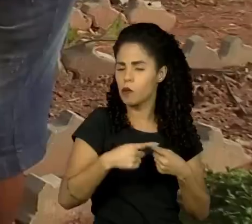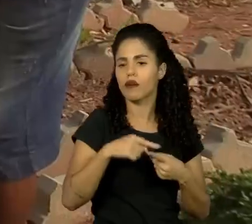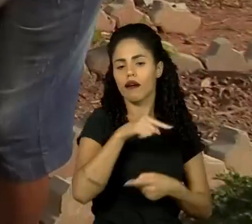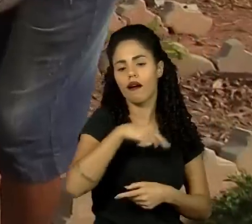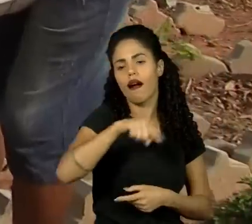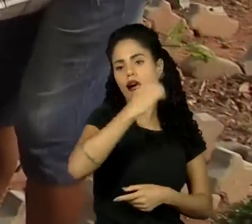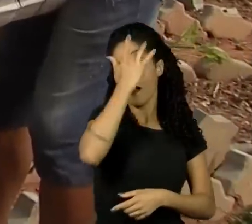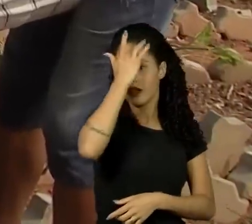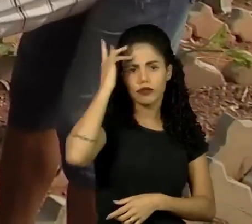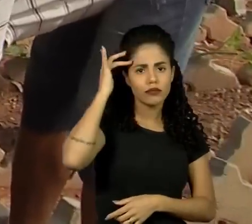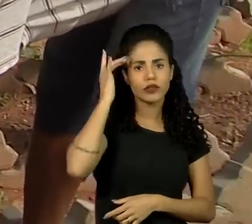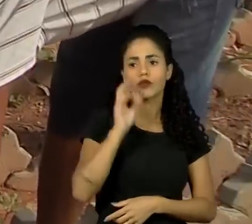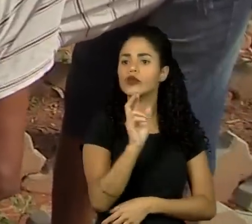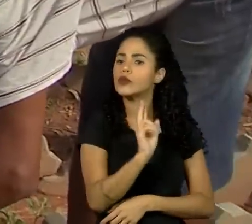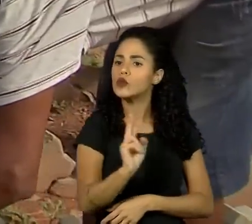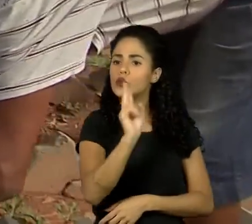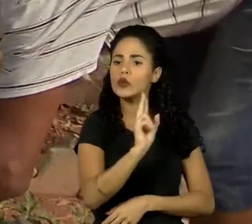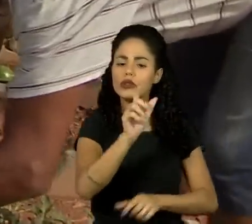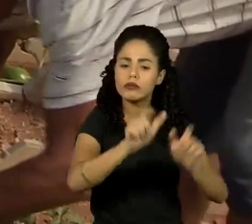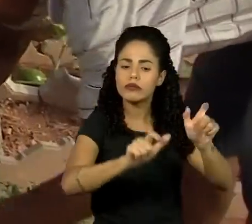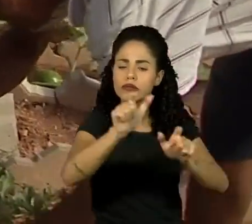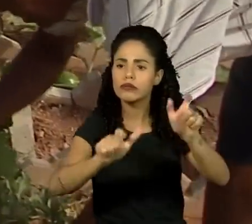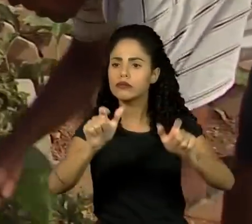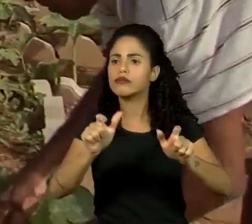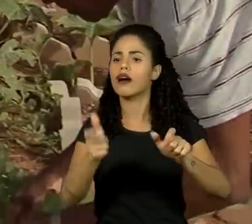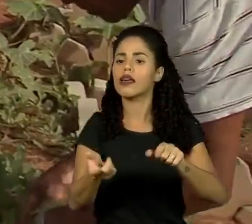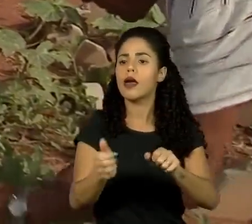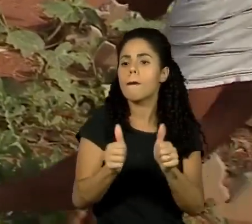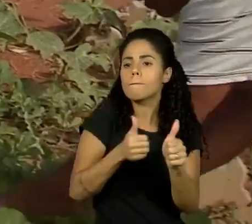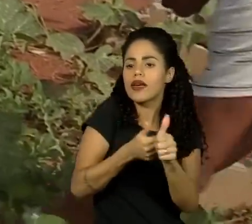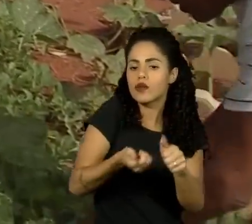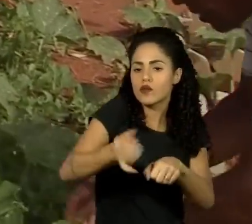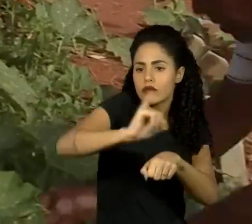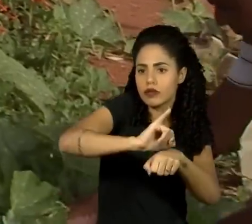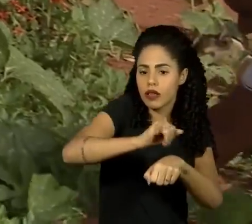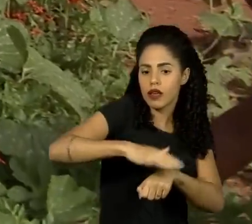vezes nessas hortas mais centrais da cidade não